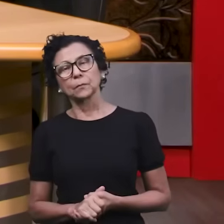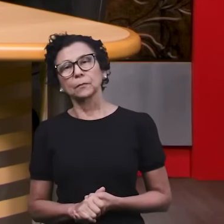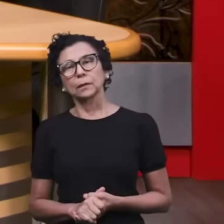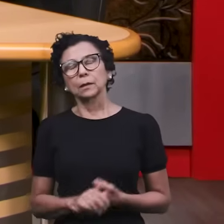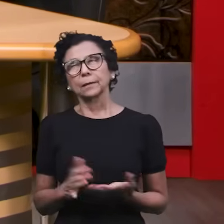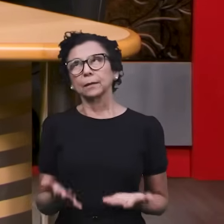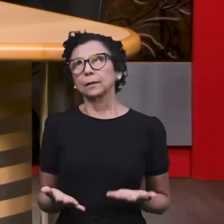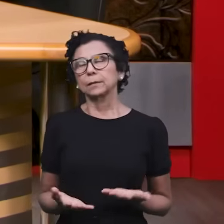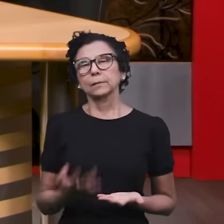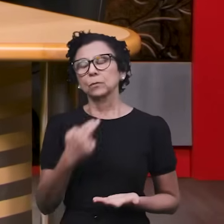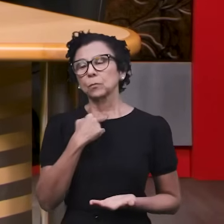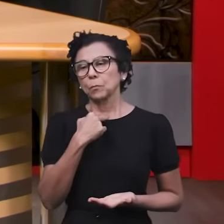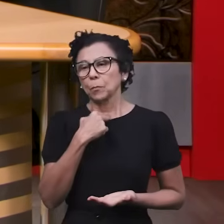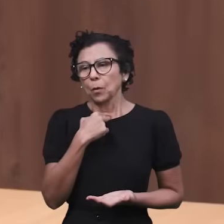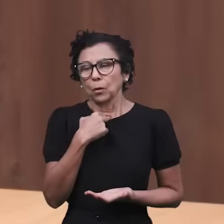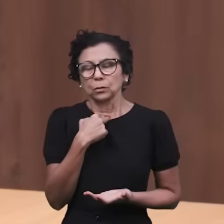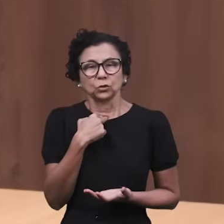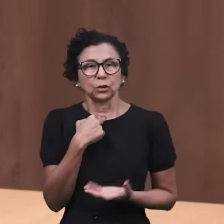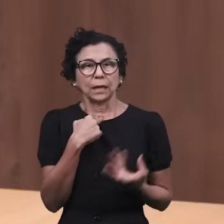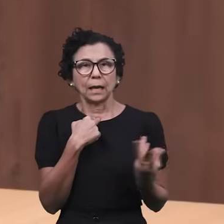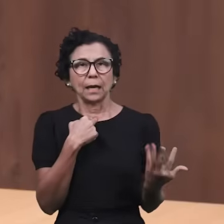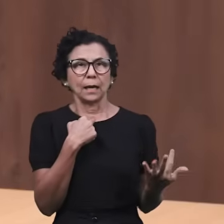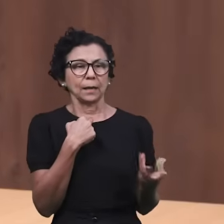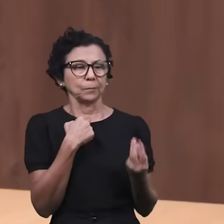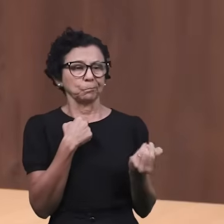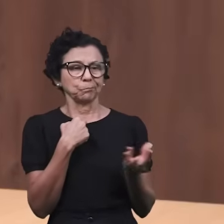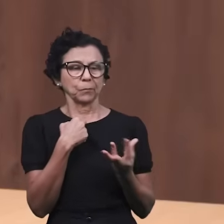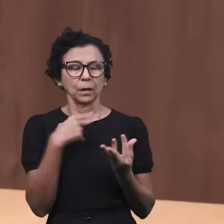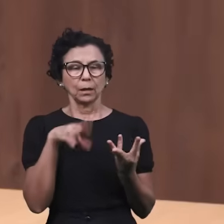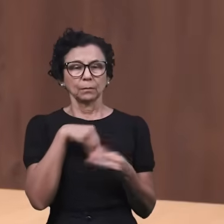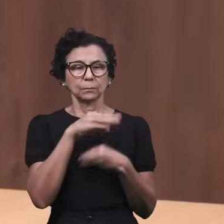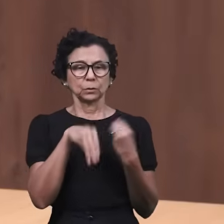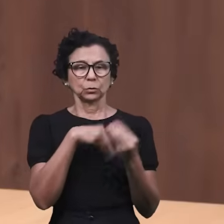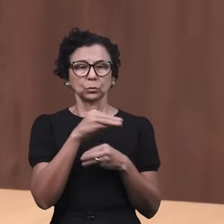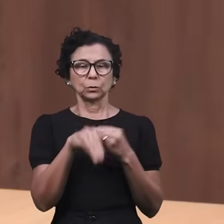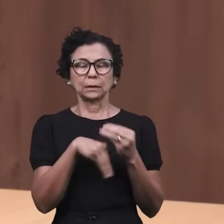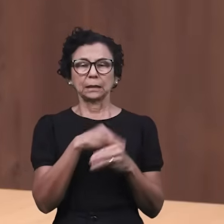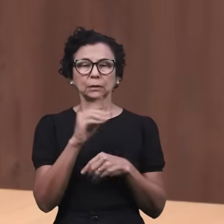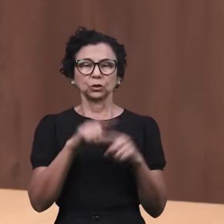Você não pode fazer uma mistura